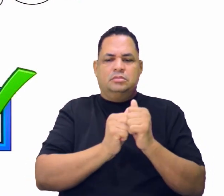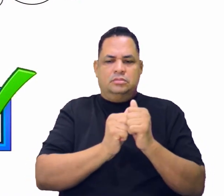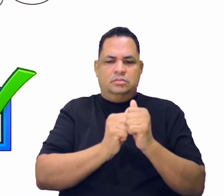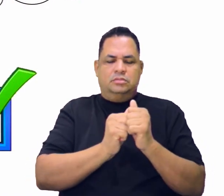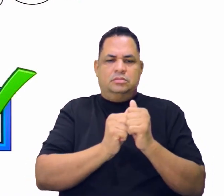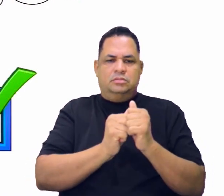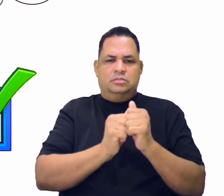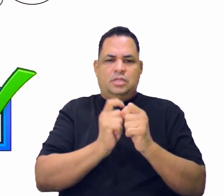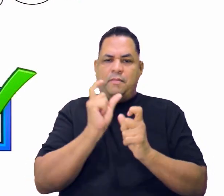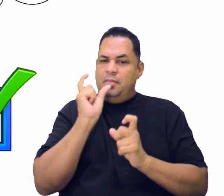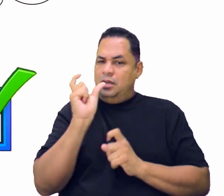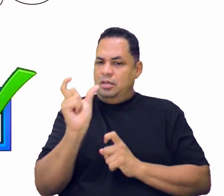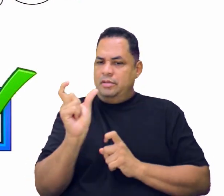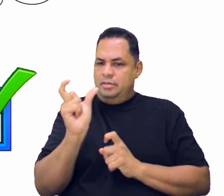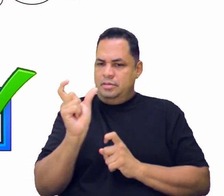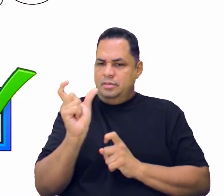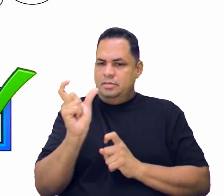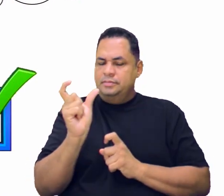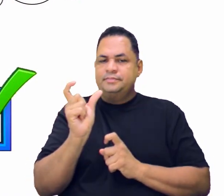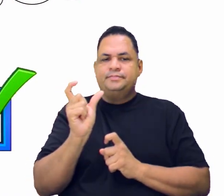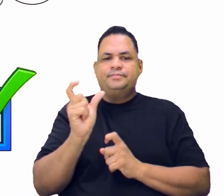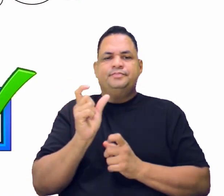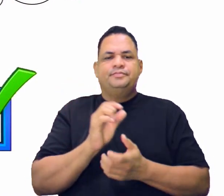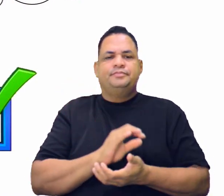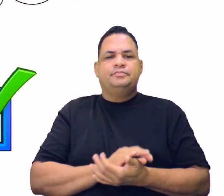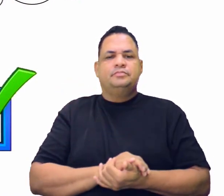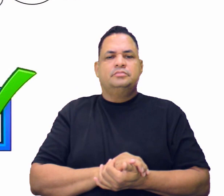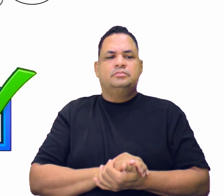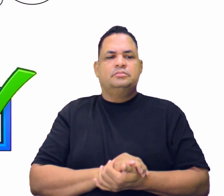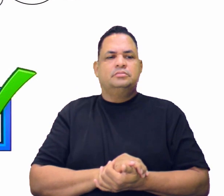um determinante. Tá certo?